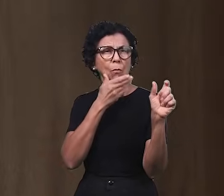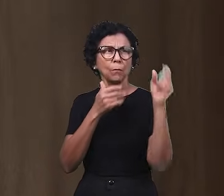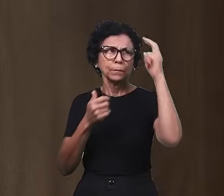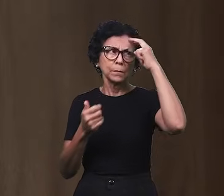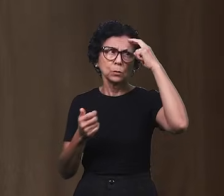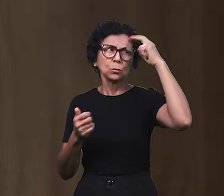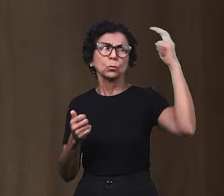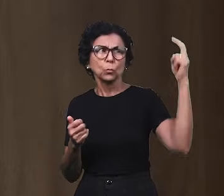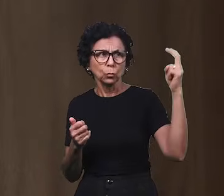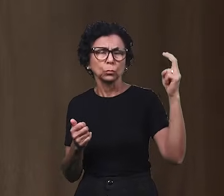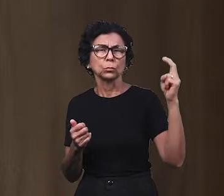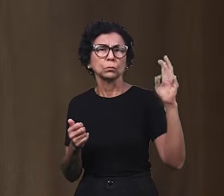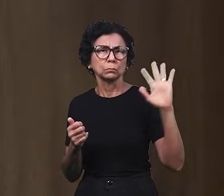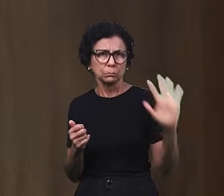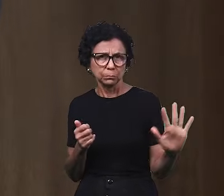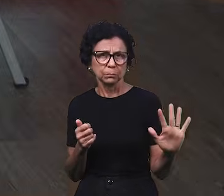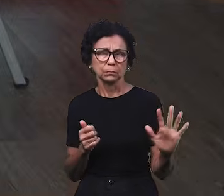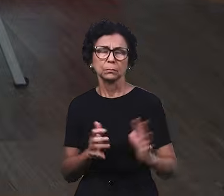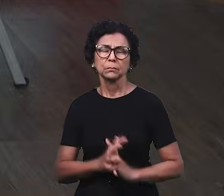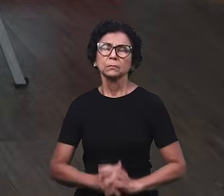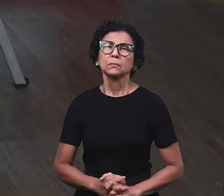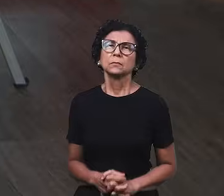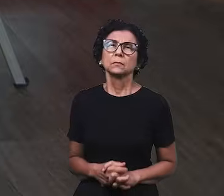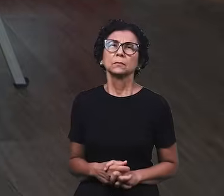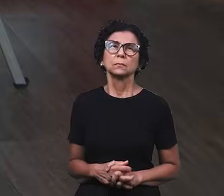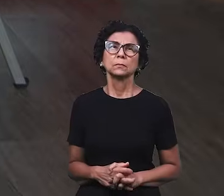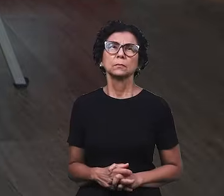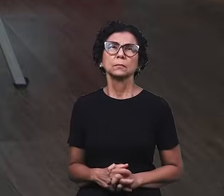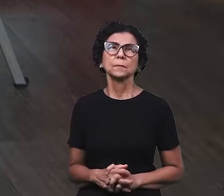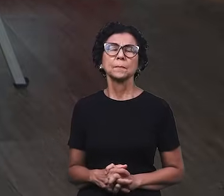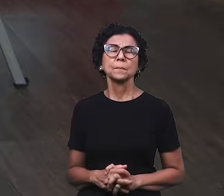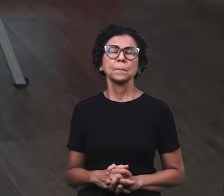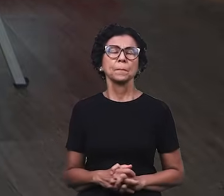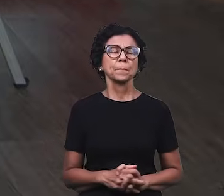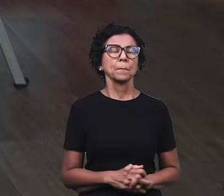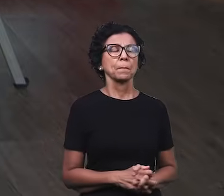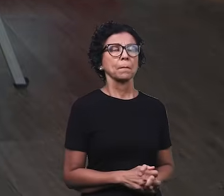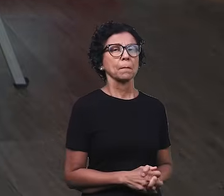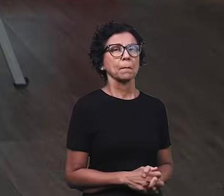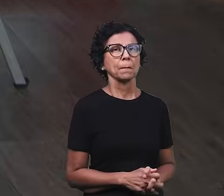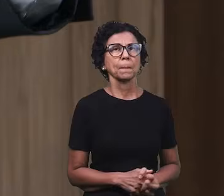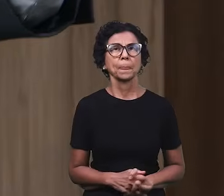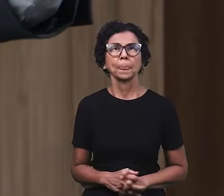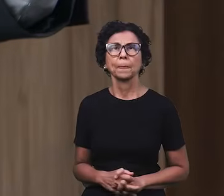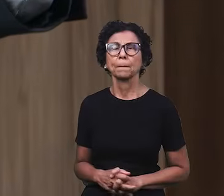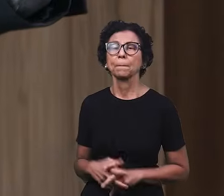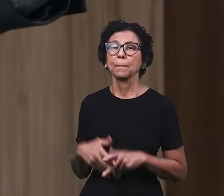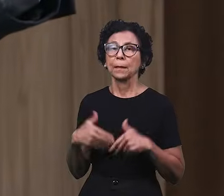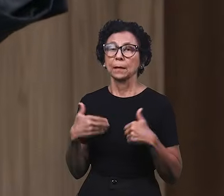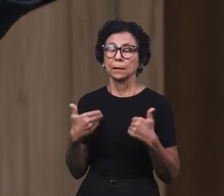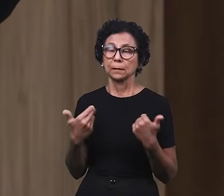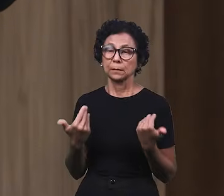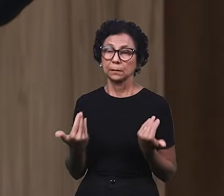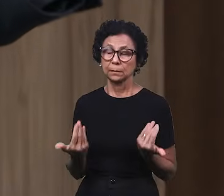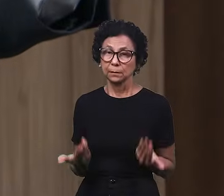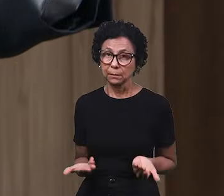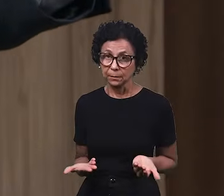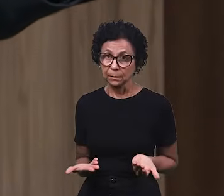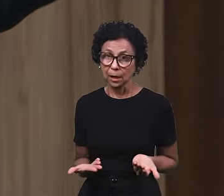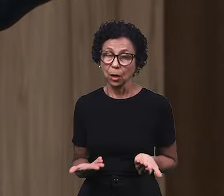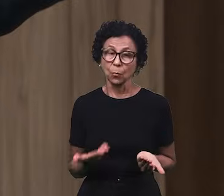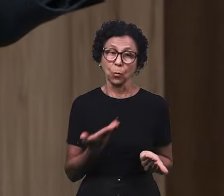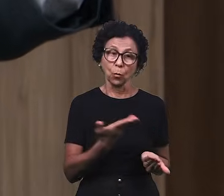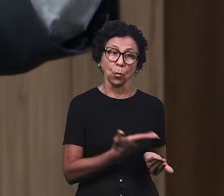né? Então, vamos só para fazer essa parte. Isso. Então, Deus, com base nesse